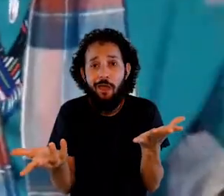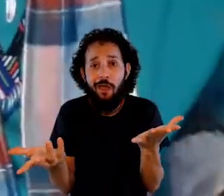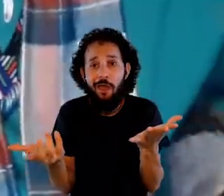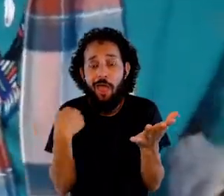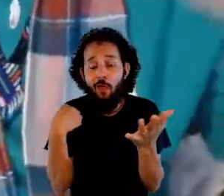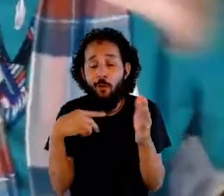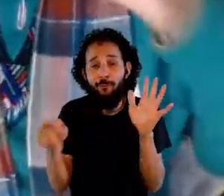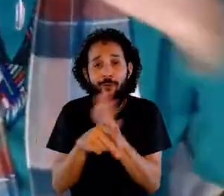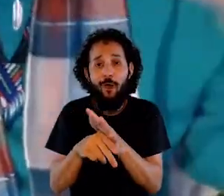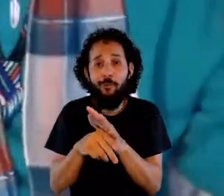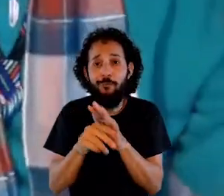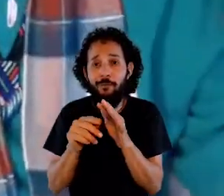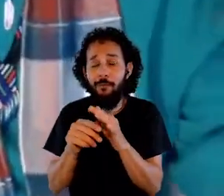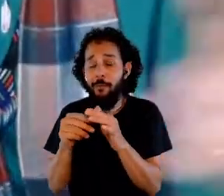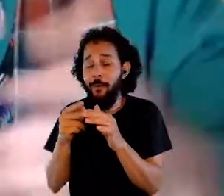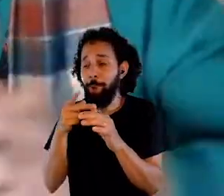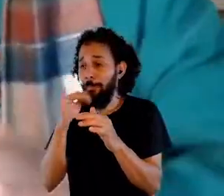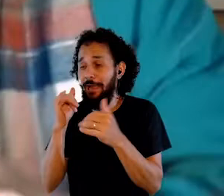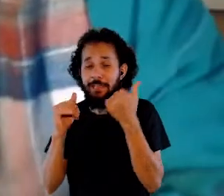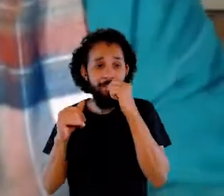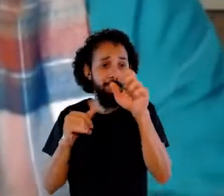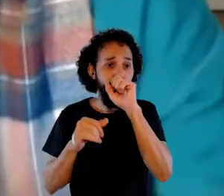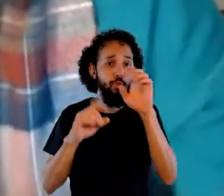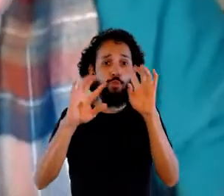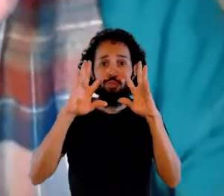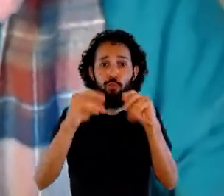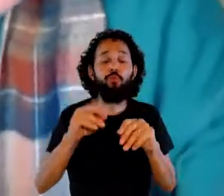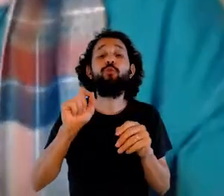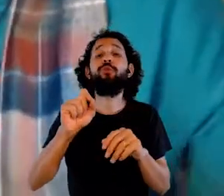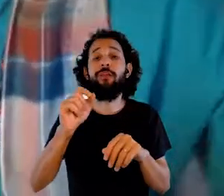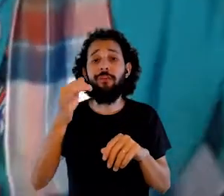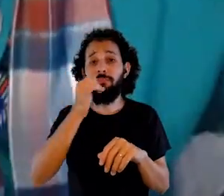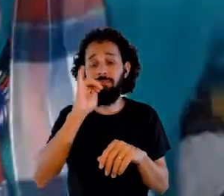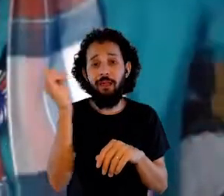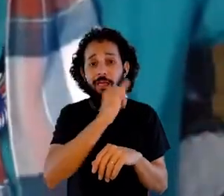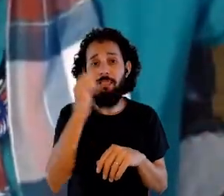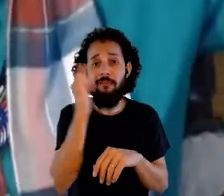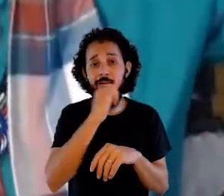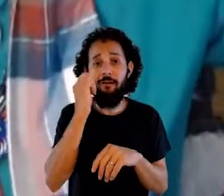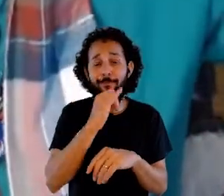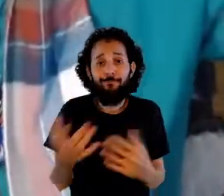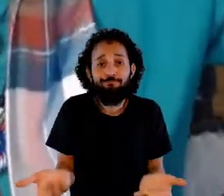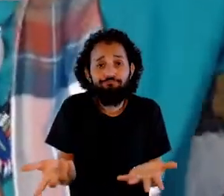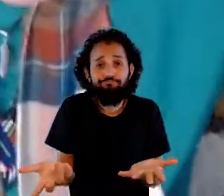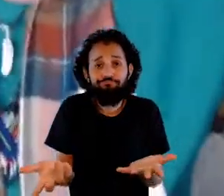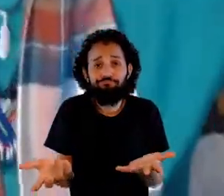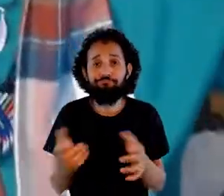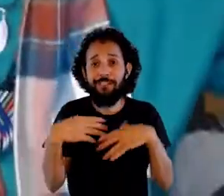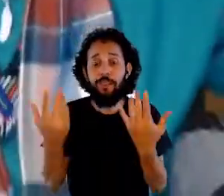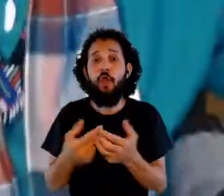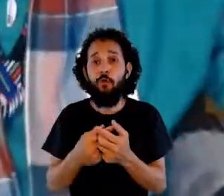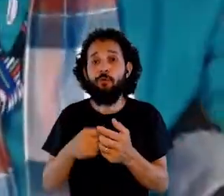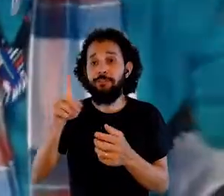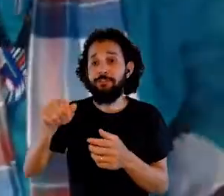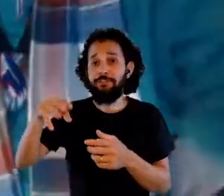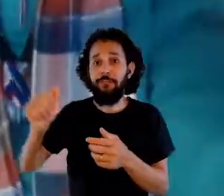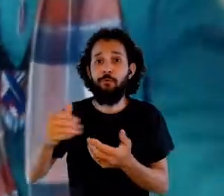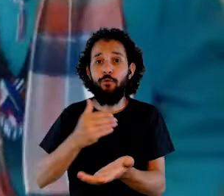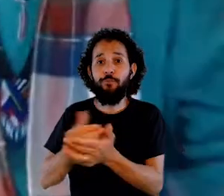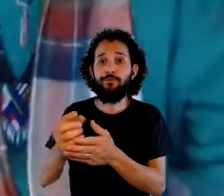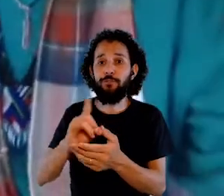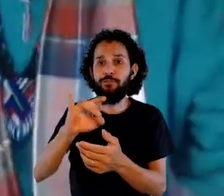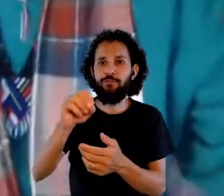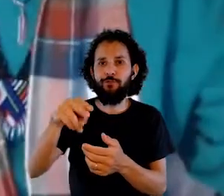pai, bisavô, só tinha italiano. Uhum. O xamanismo começou na época de Dionísio, alguma coisa assim, né?